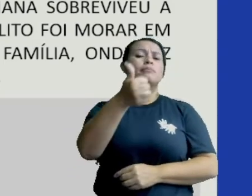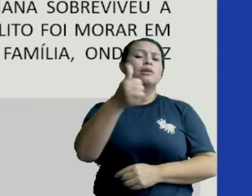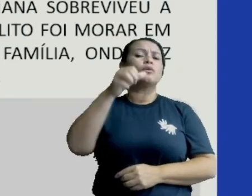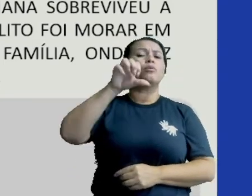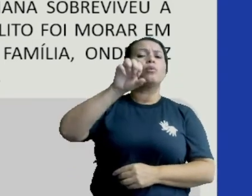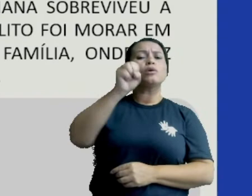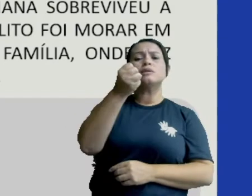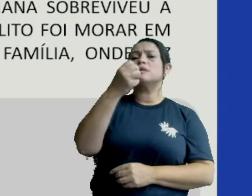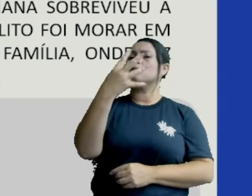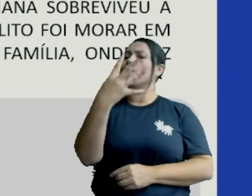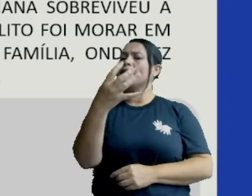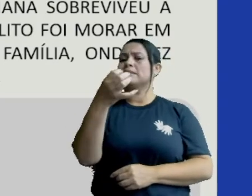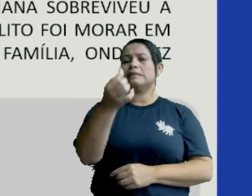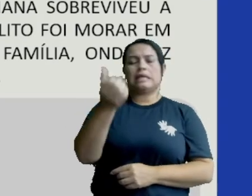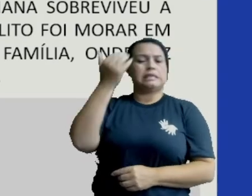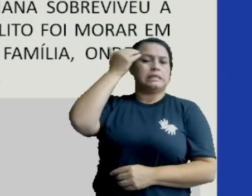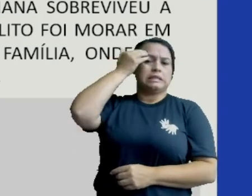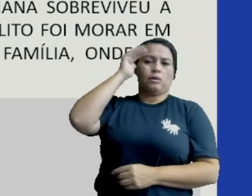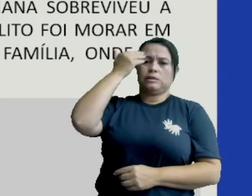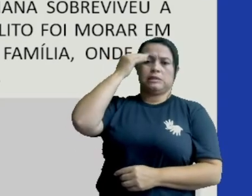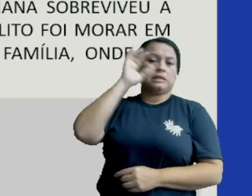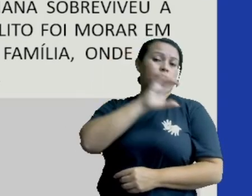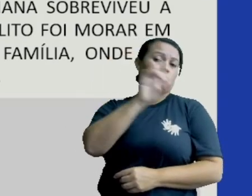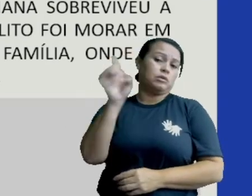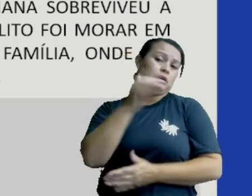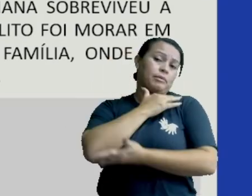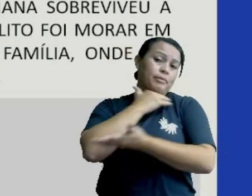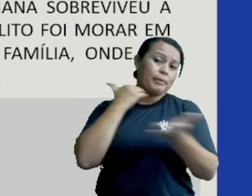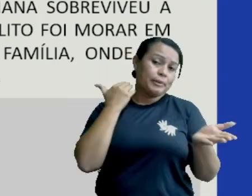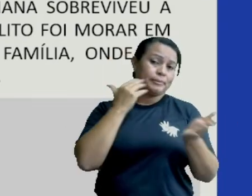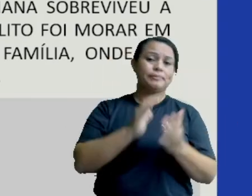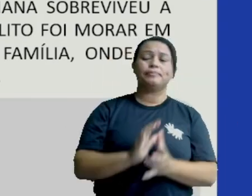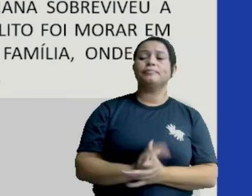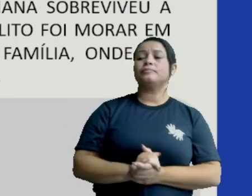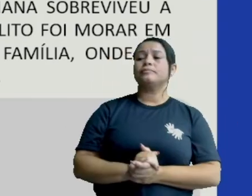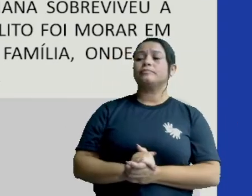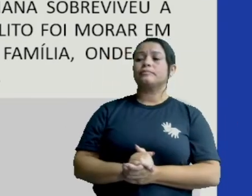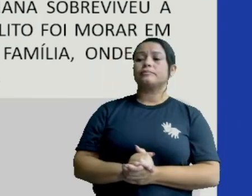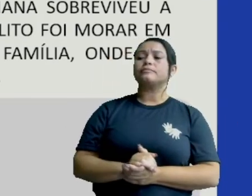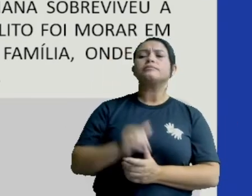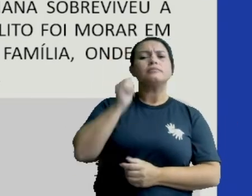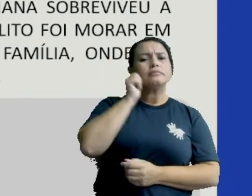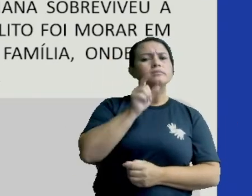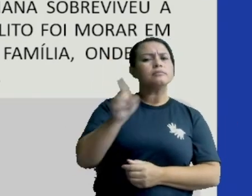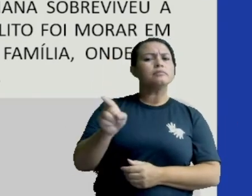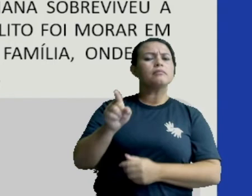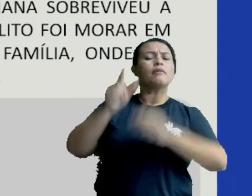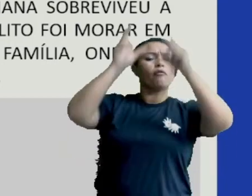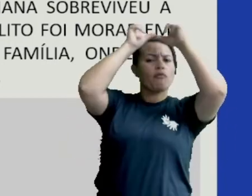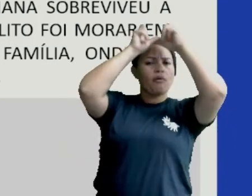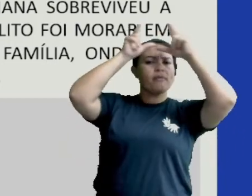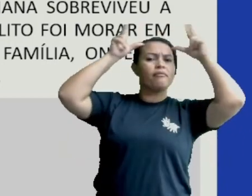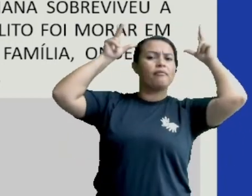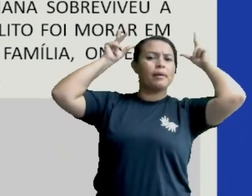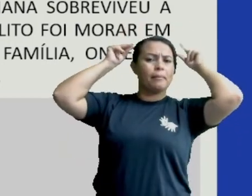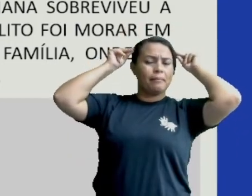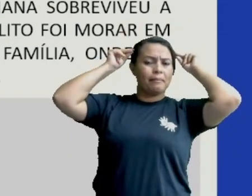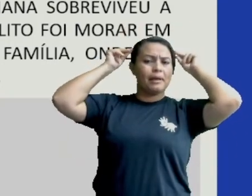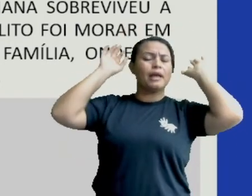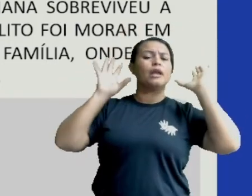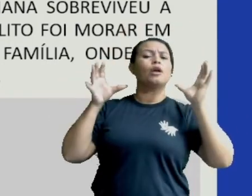17 de janeiro de 1846. Nós não temos o conhecimento da data de sua morte. Ela foi enfermeira de campo